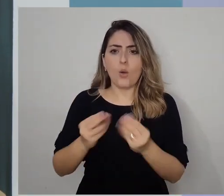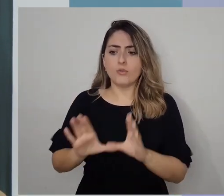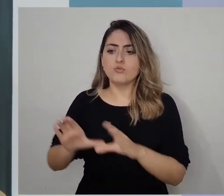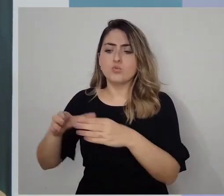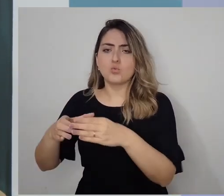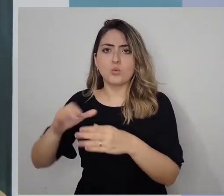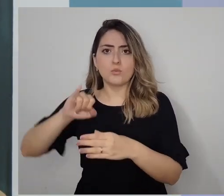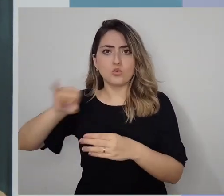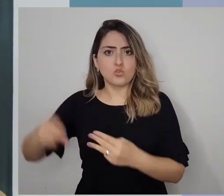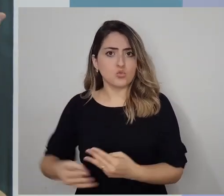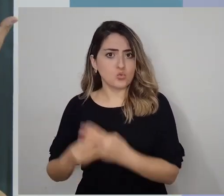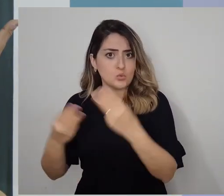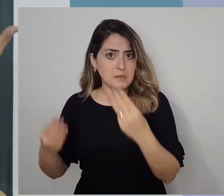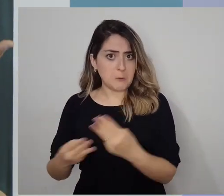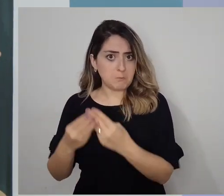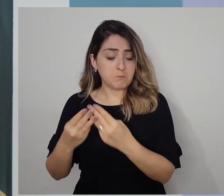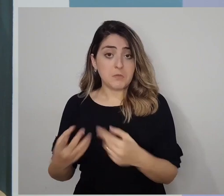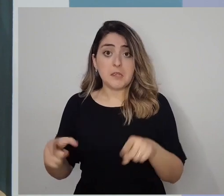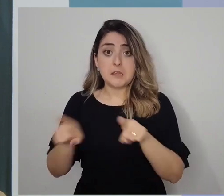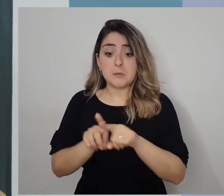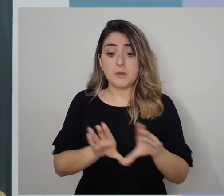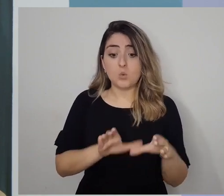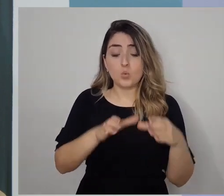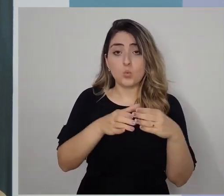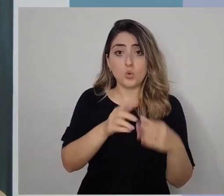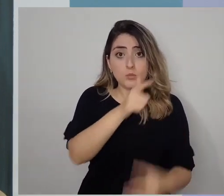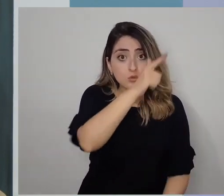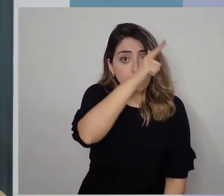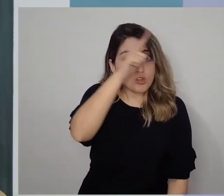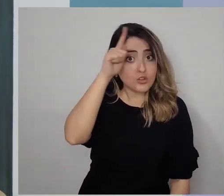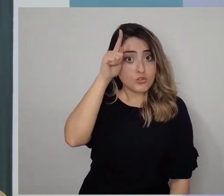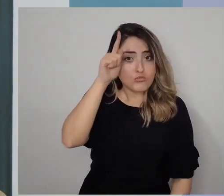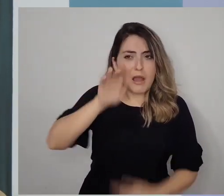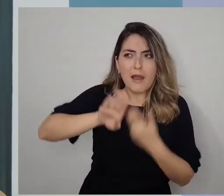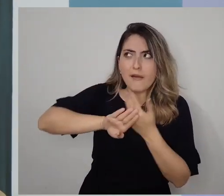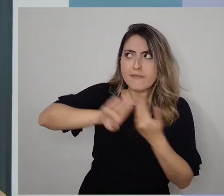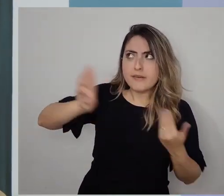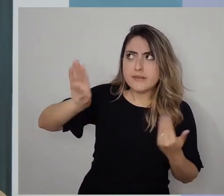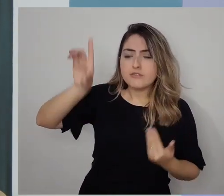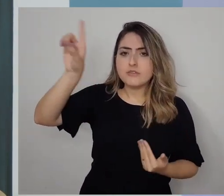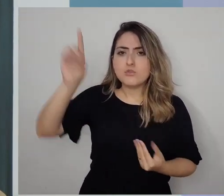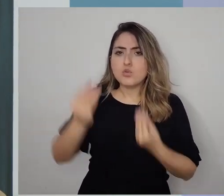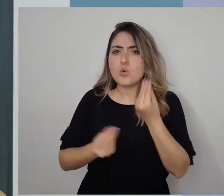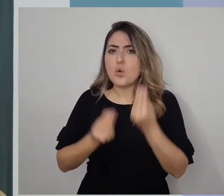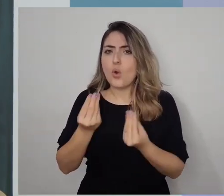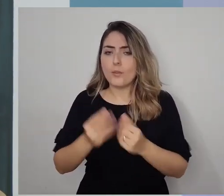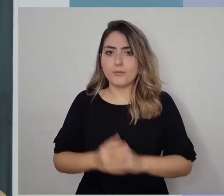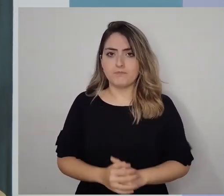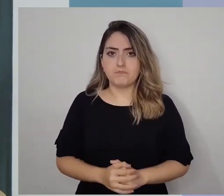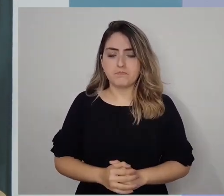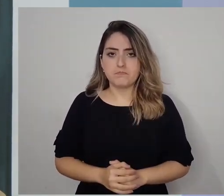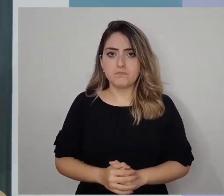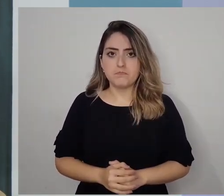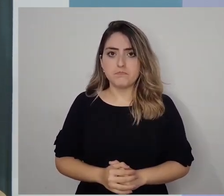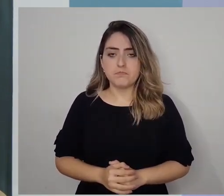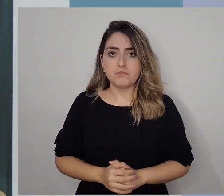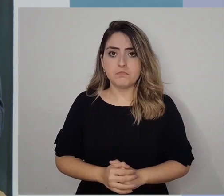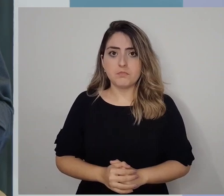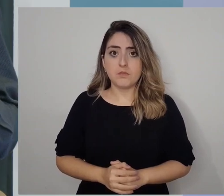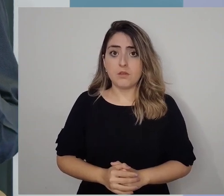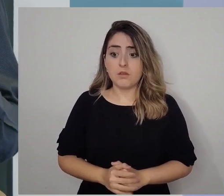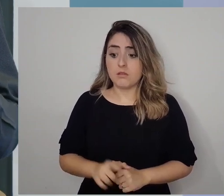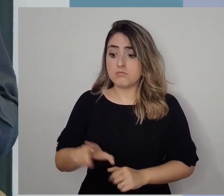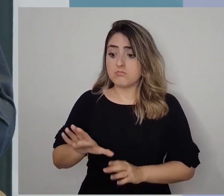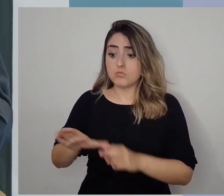algum momento até coloca a si mesmo como alguém que viveu nessa condição. Ele diz, ele vos deu